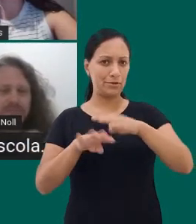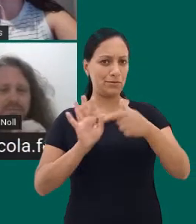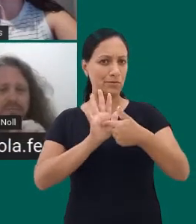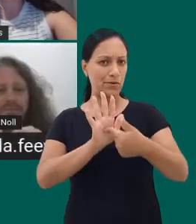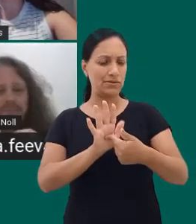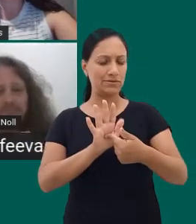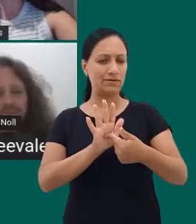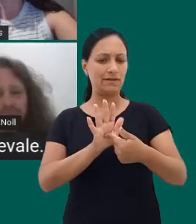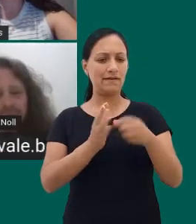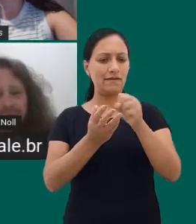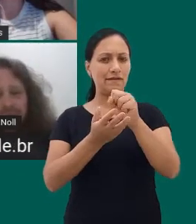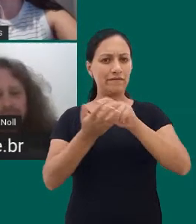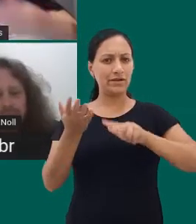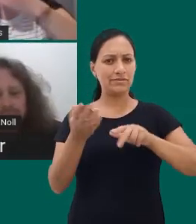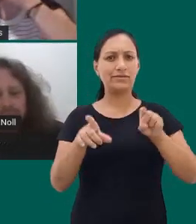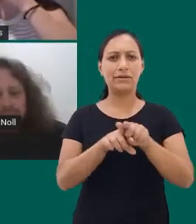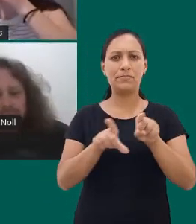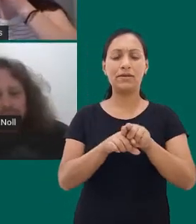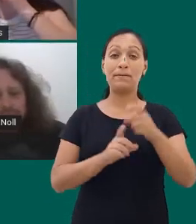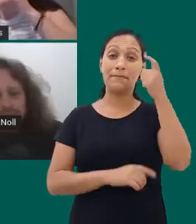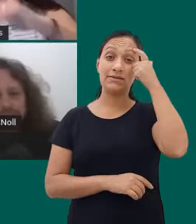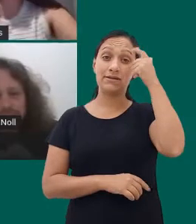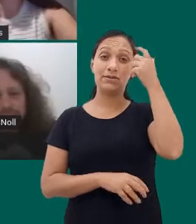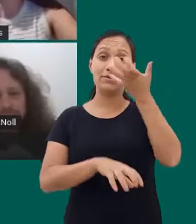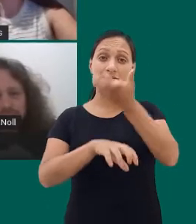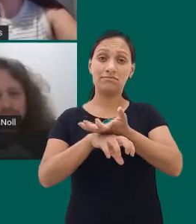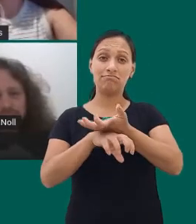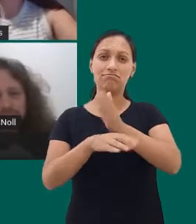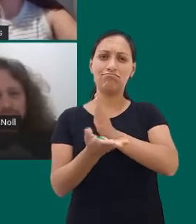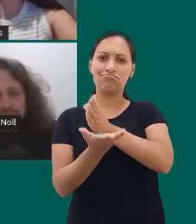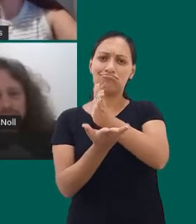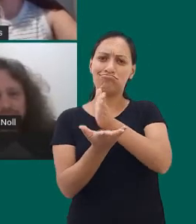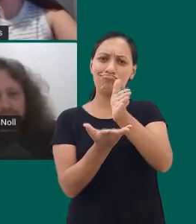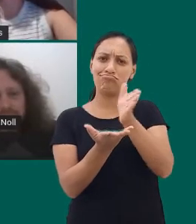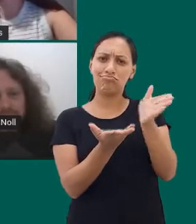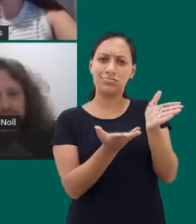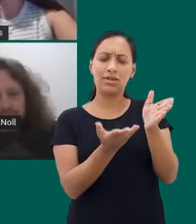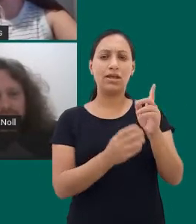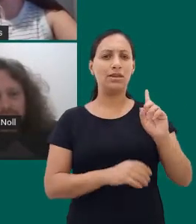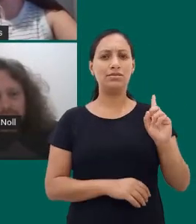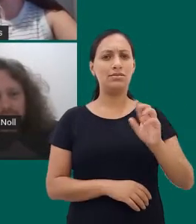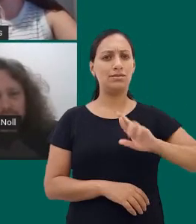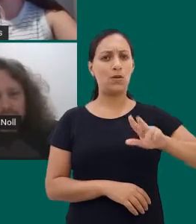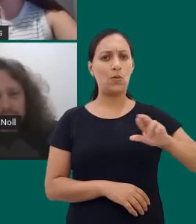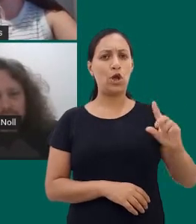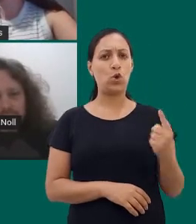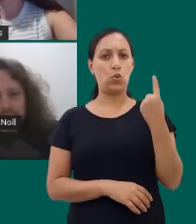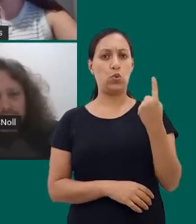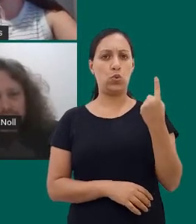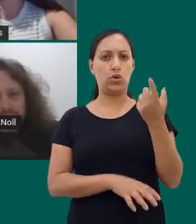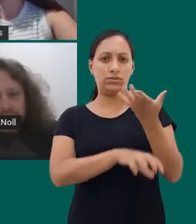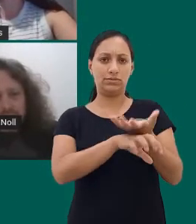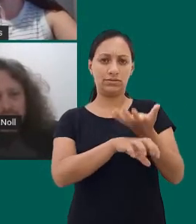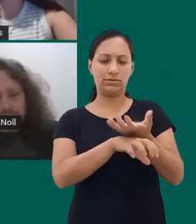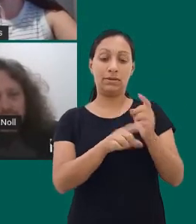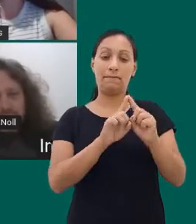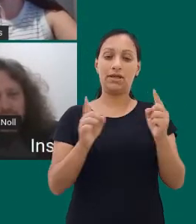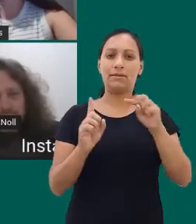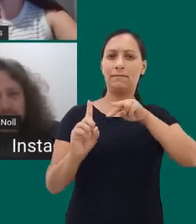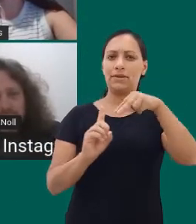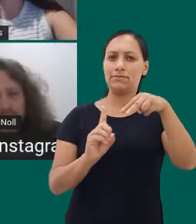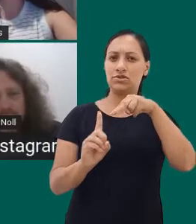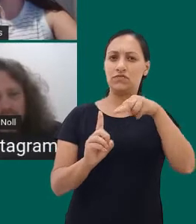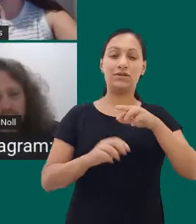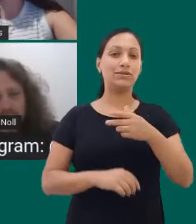sempre a gente está pensando no transdisciplinar, né? A gente nunca está pensando unicamente numa disciplina, porque no nosso ponto de vista isso não